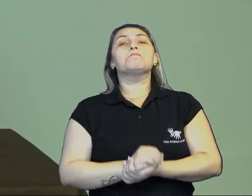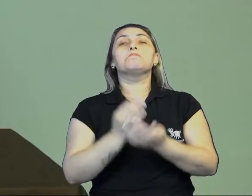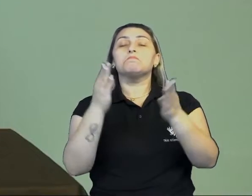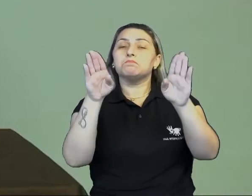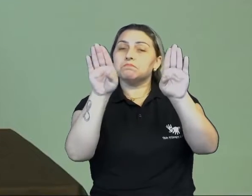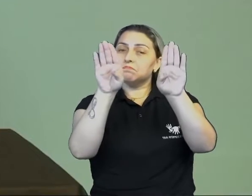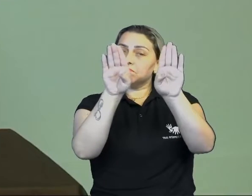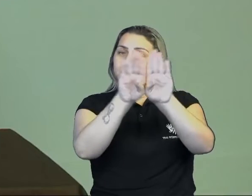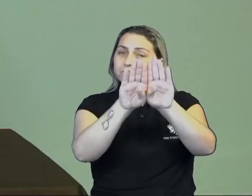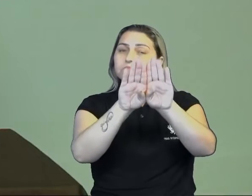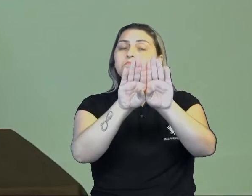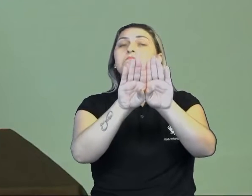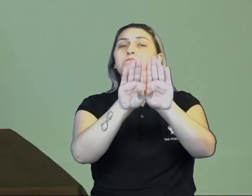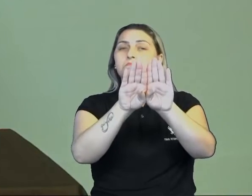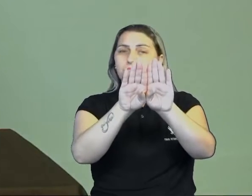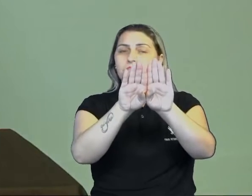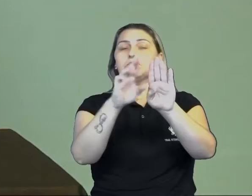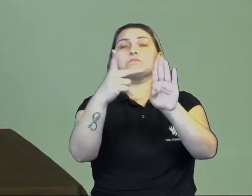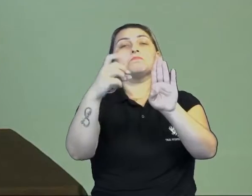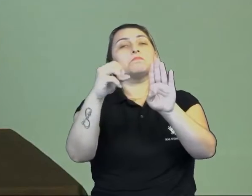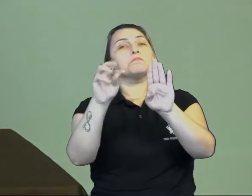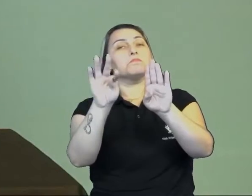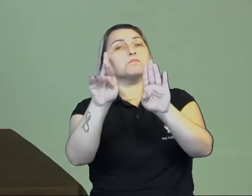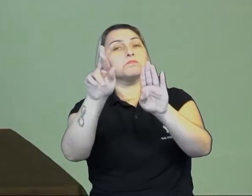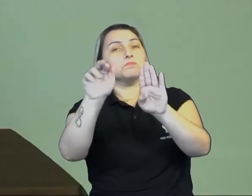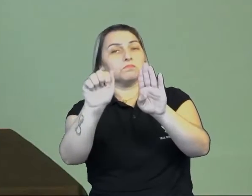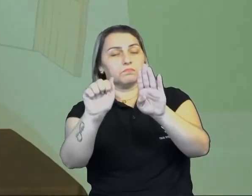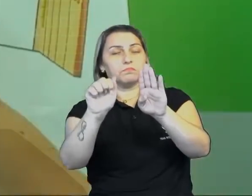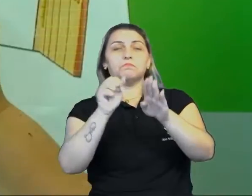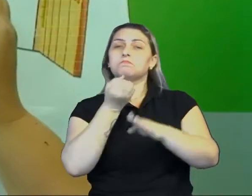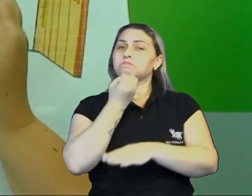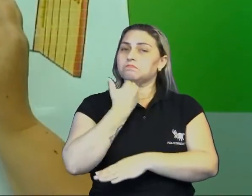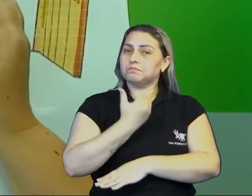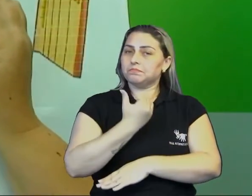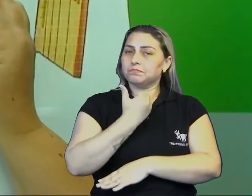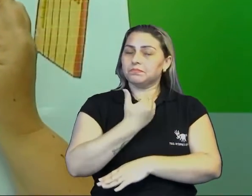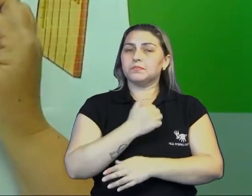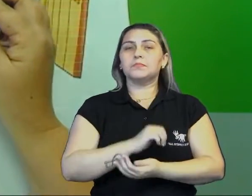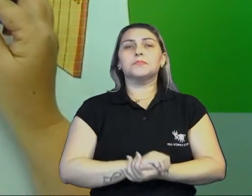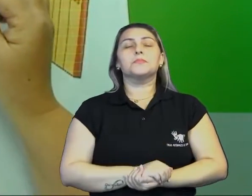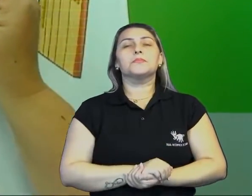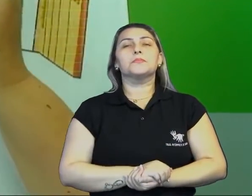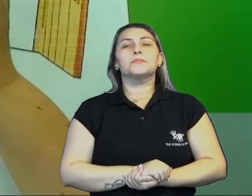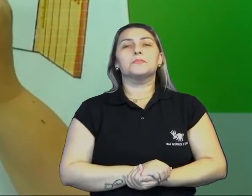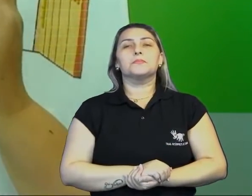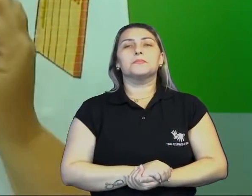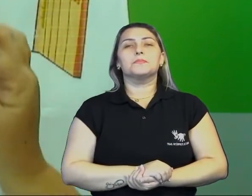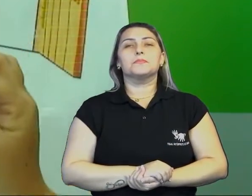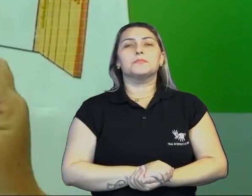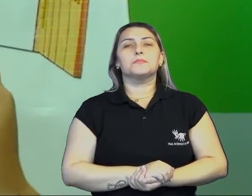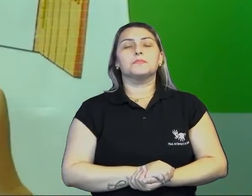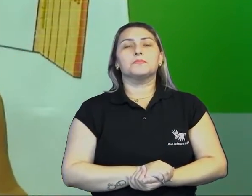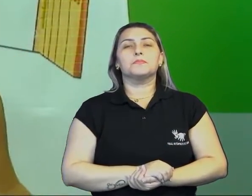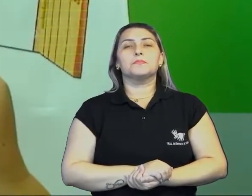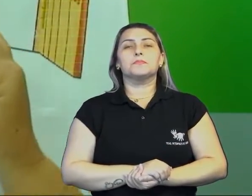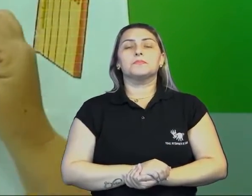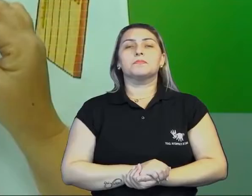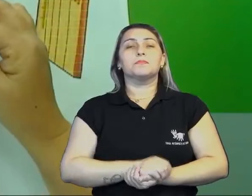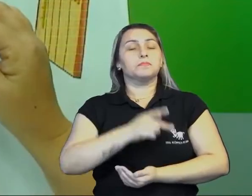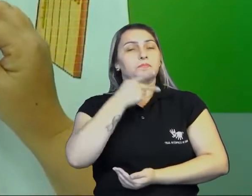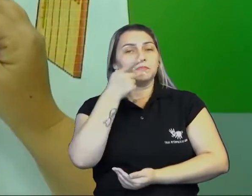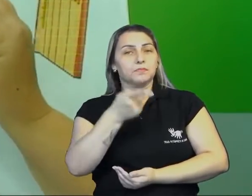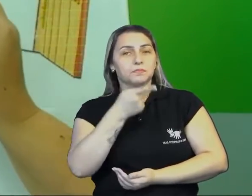Muito bem, de uma porta, olha só, de uma porta, né? Ele trata da porta. E